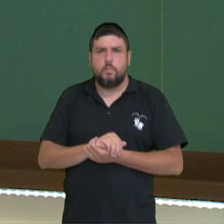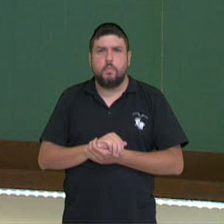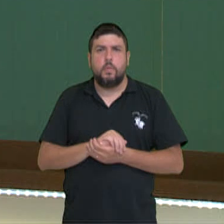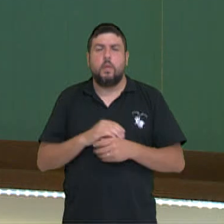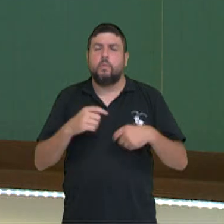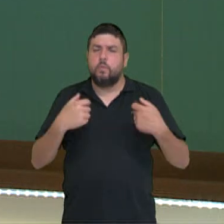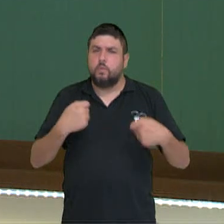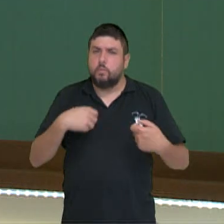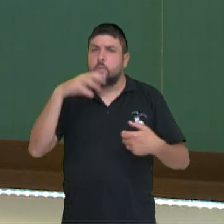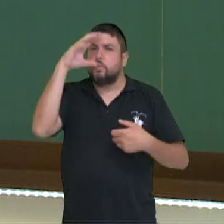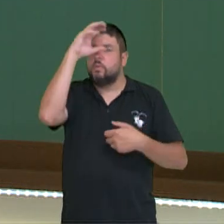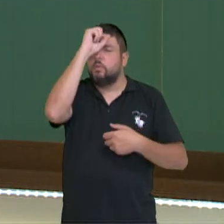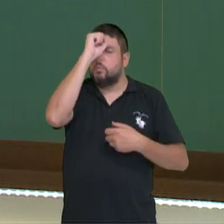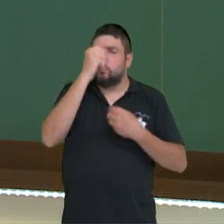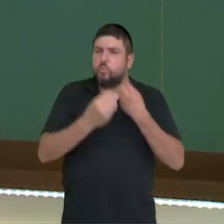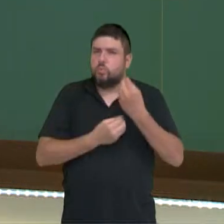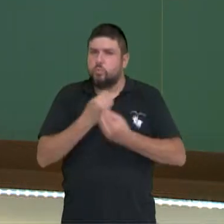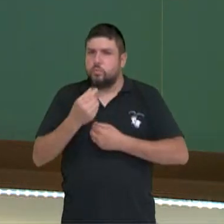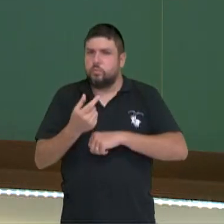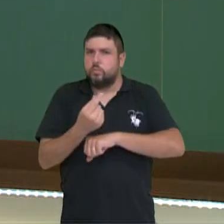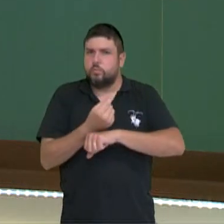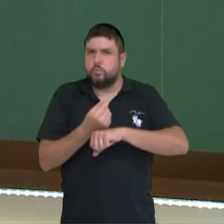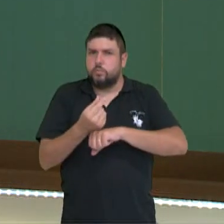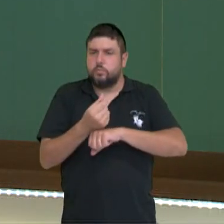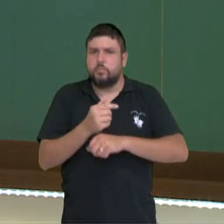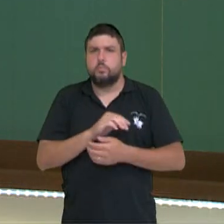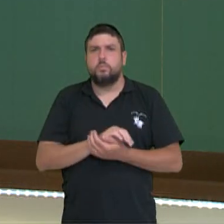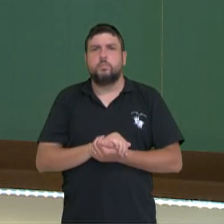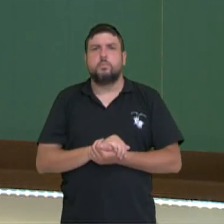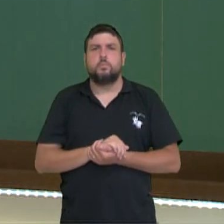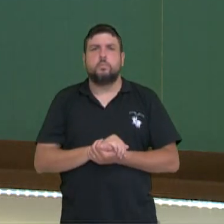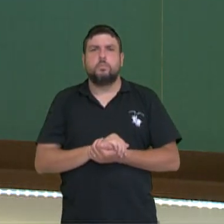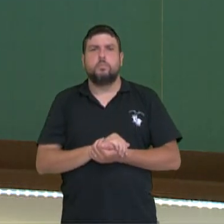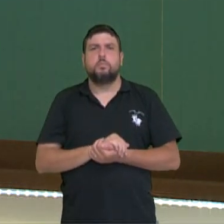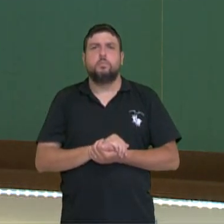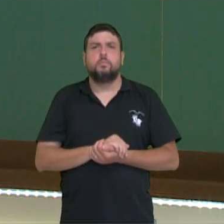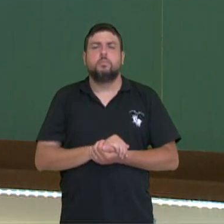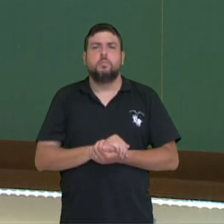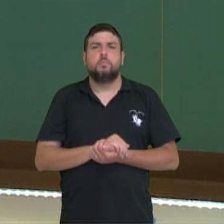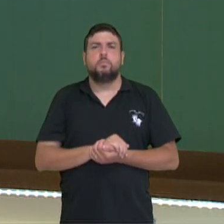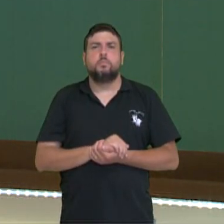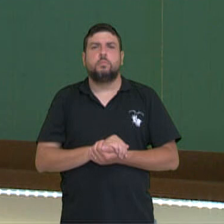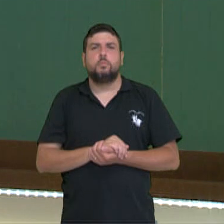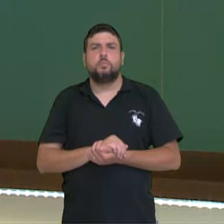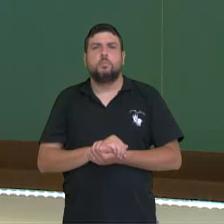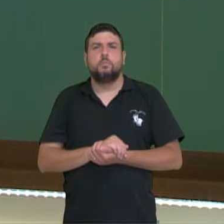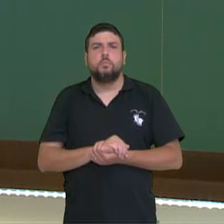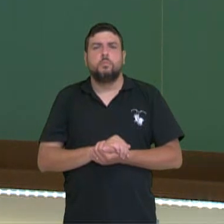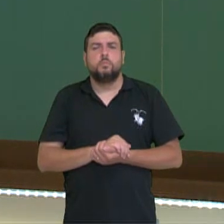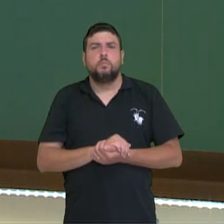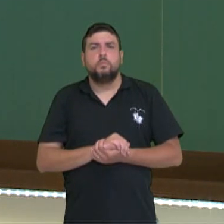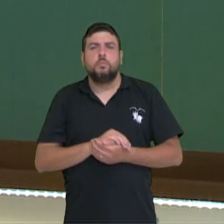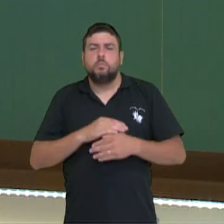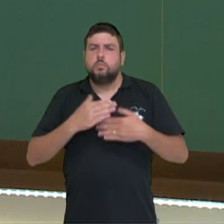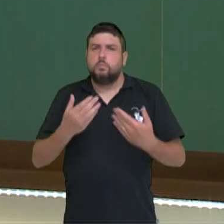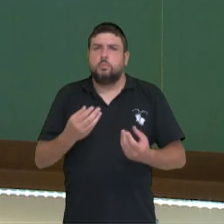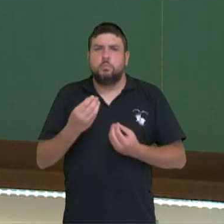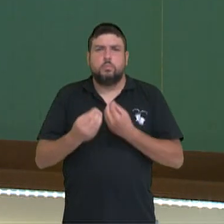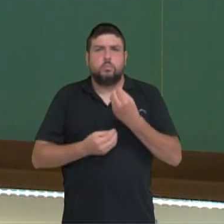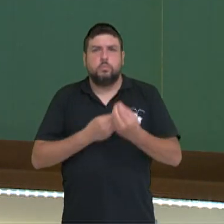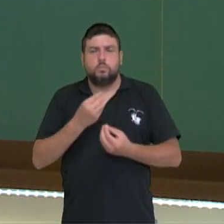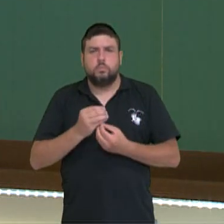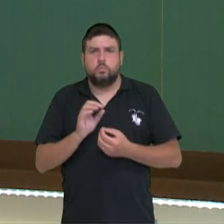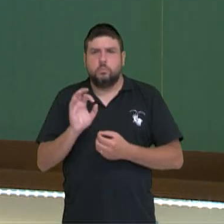instruir financeiramente, certo? Muito bem, então vamos lá. Como que a gente faz então para converter a porcentagem